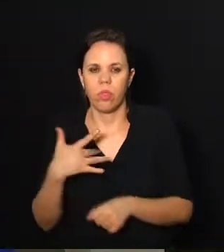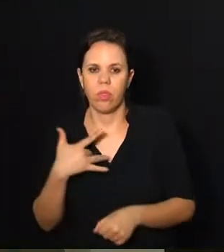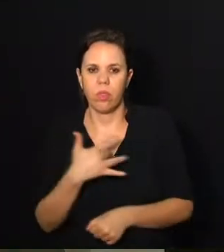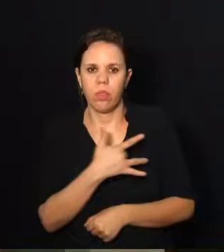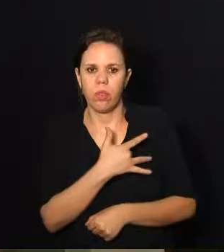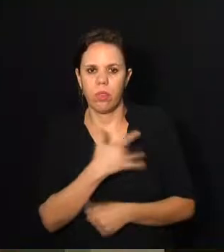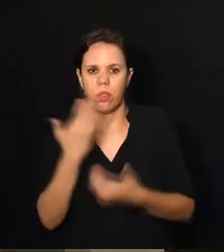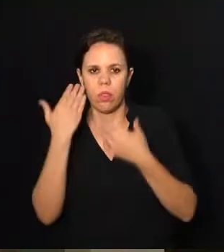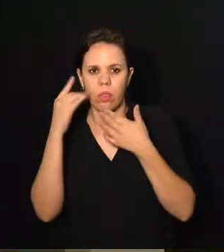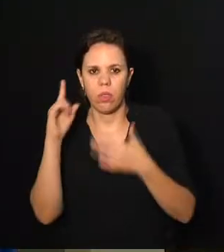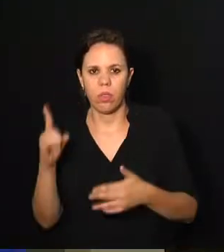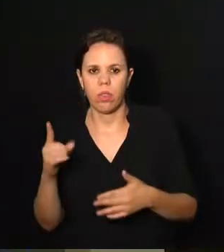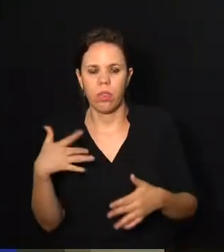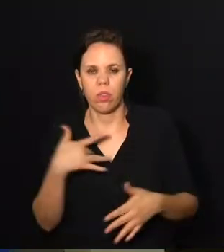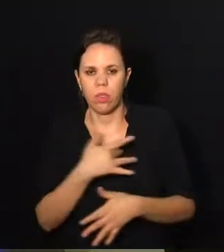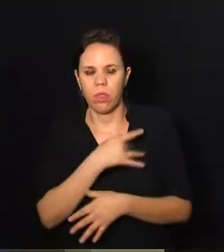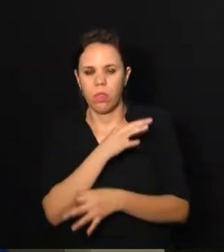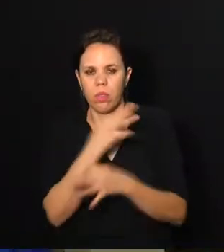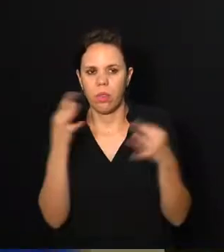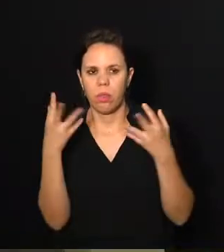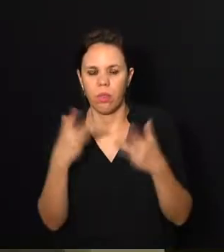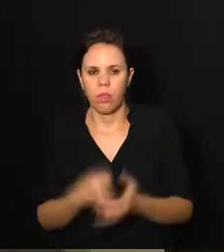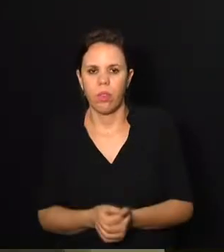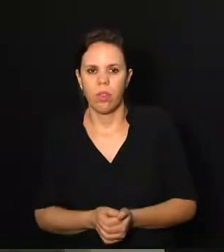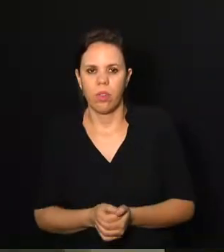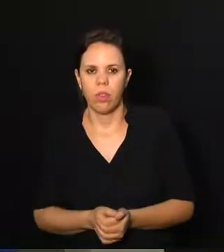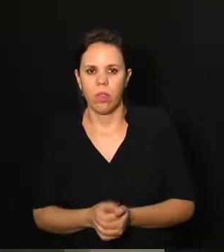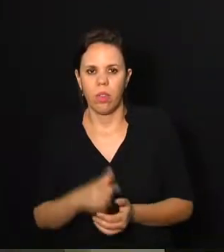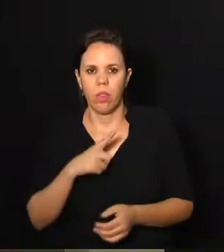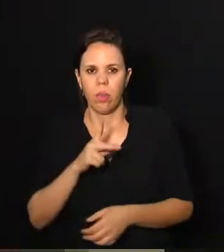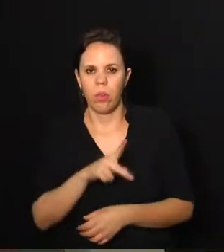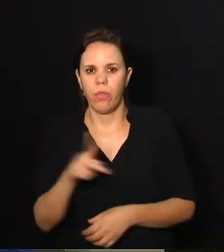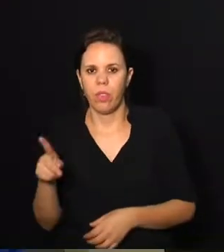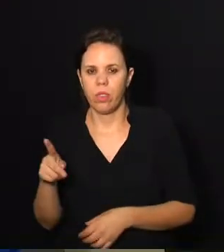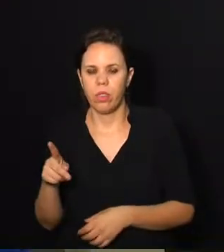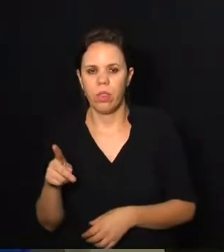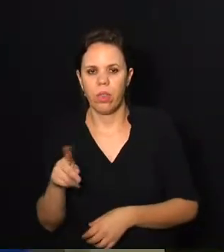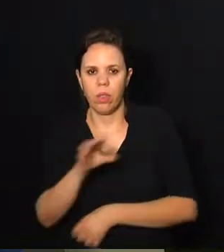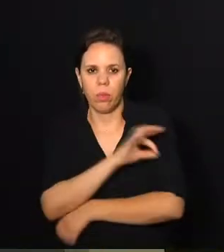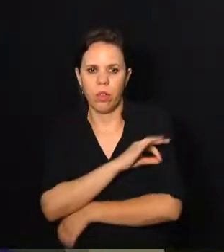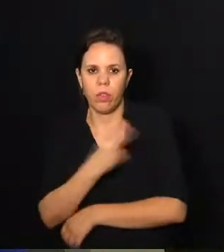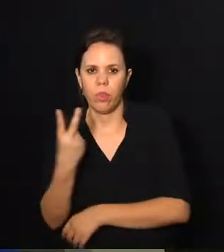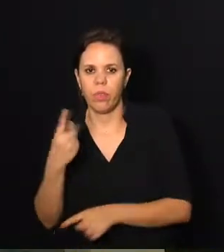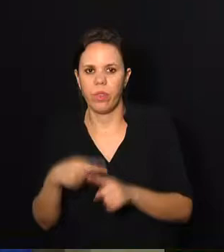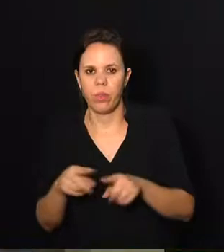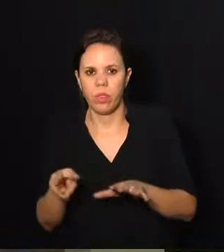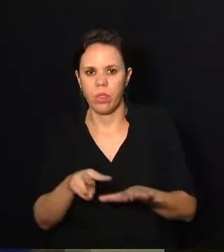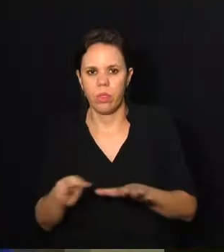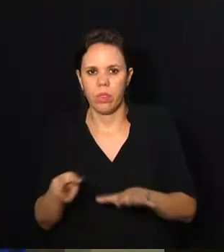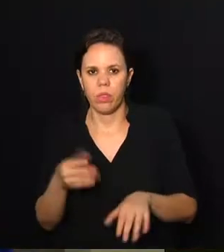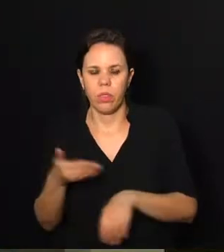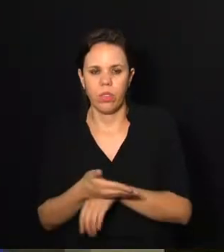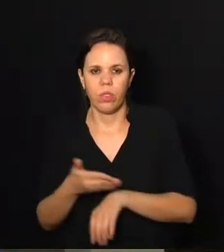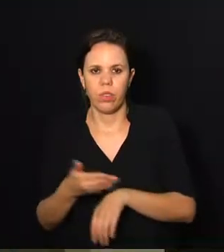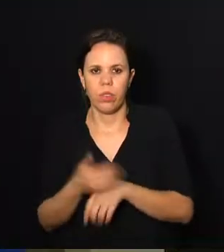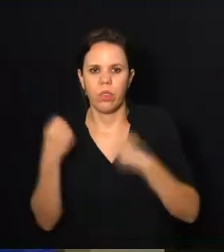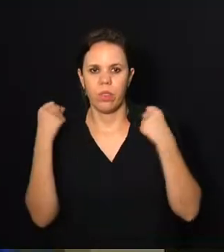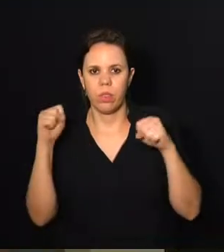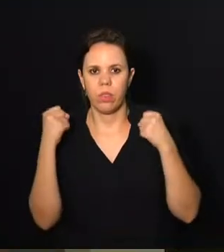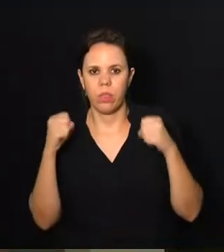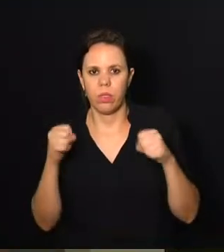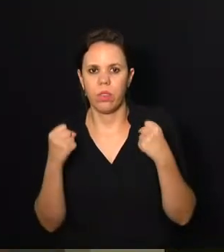E graças a Deus nós estamos com a saúde maravilhosa. Tem uma professora da prefeitura que 2 vezes por semana vai dar atividade física,